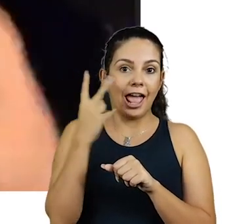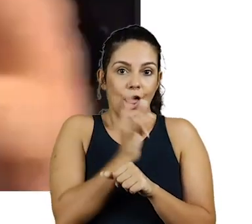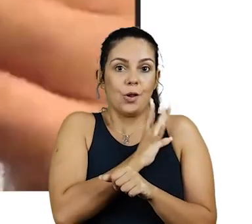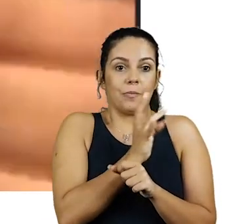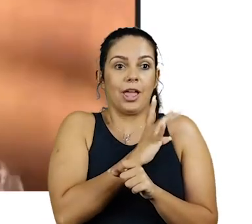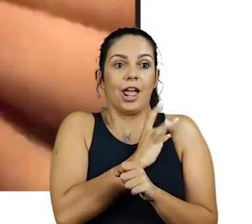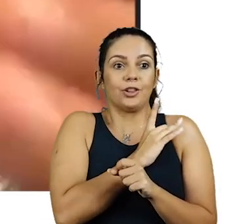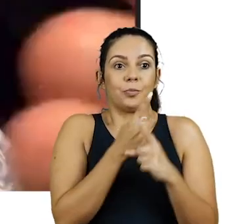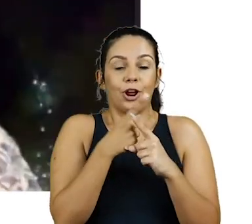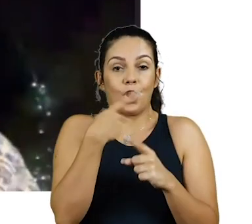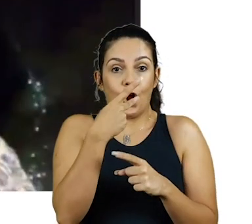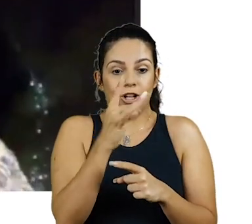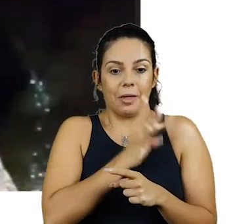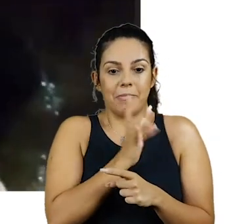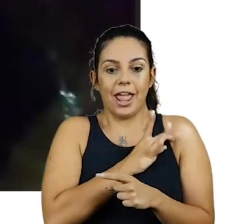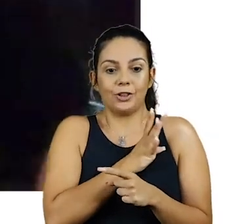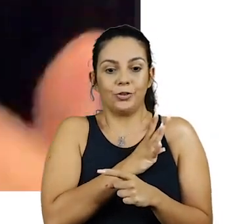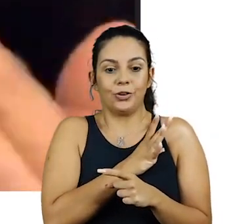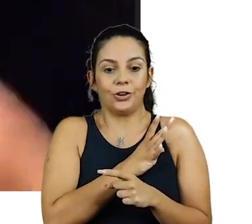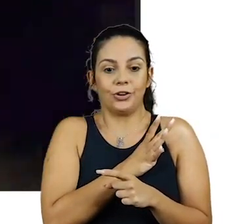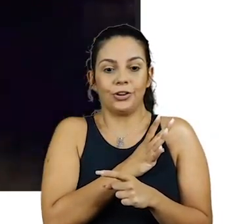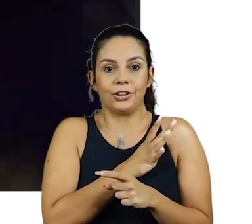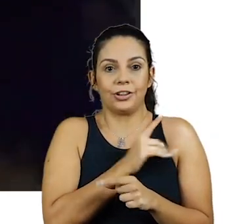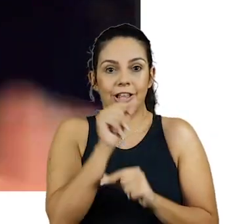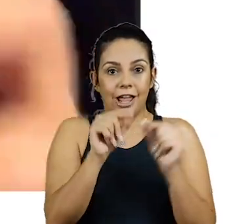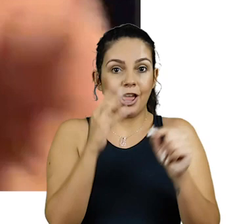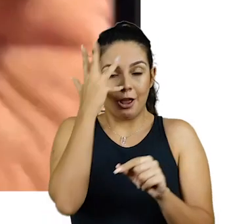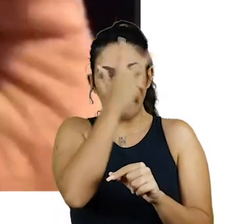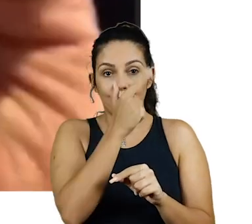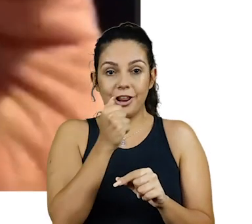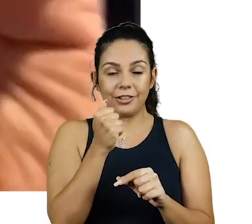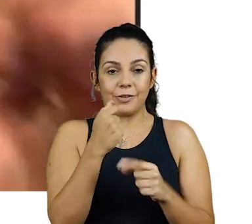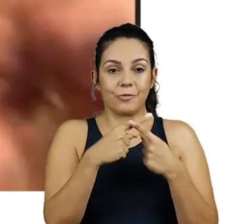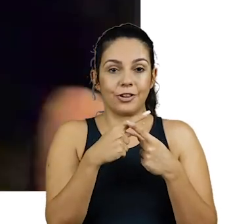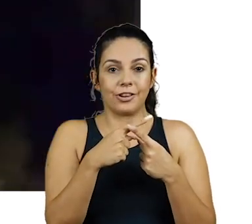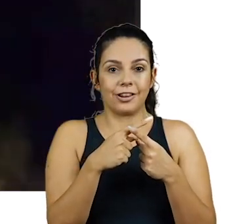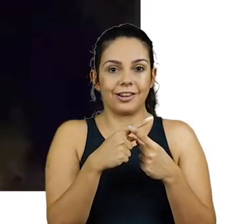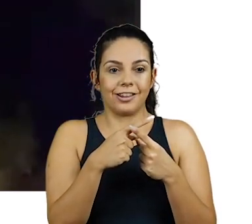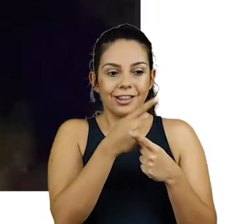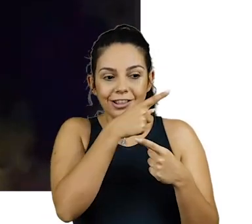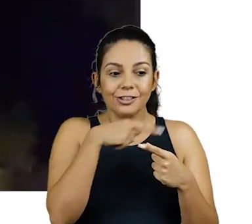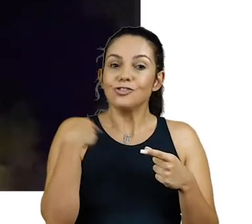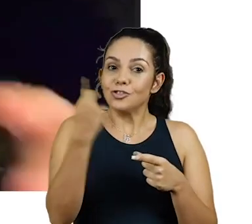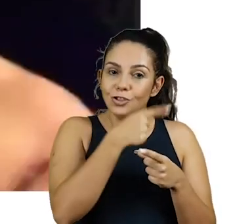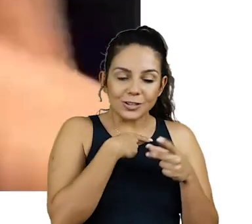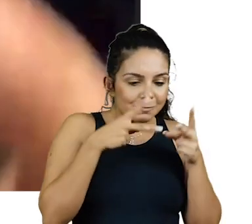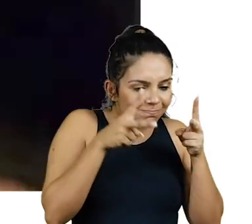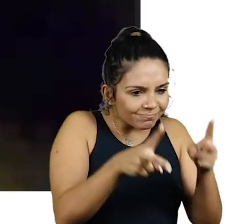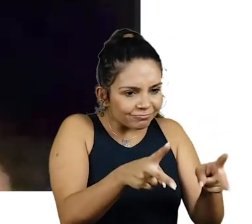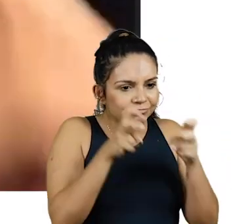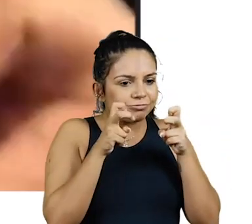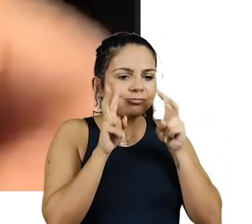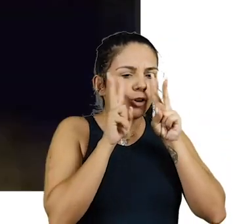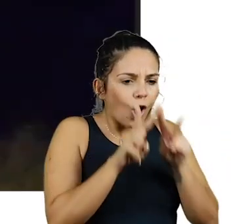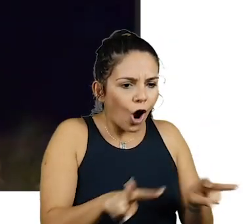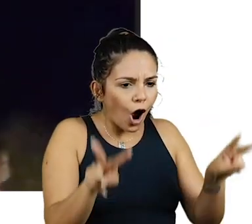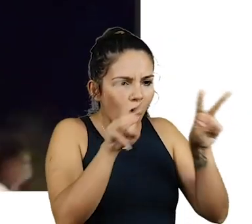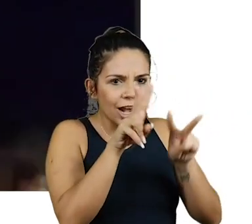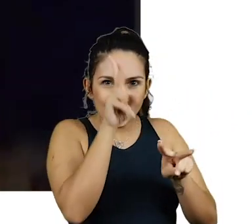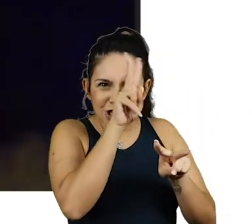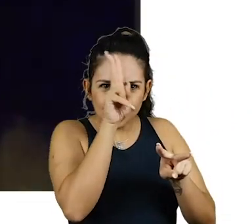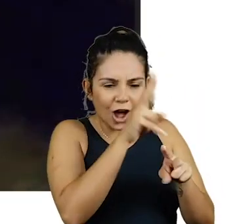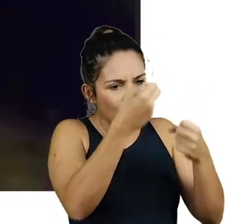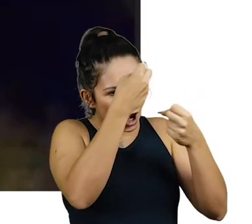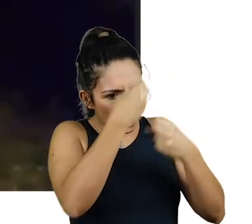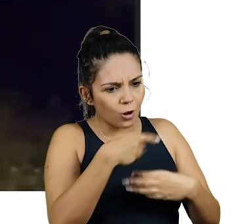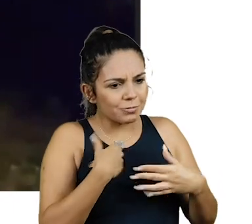pavor. Então aquilo que ela conta rotineiramente, o que era bonito de ver, era quebrar essa história toda e dar esses detalhes. E essa